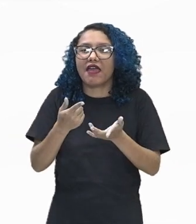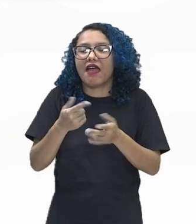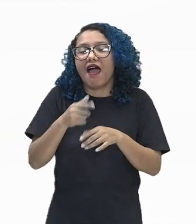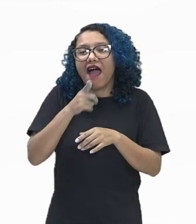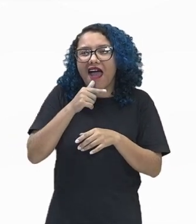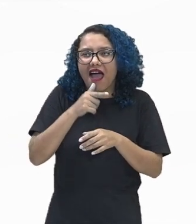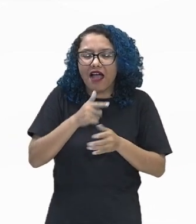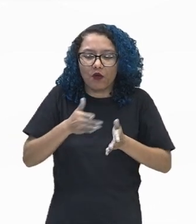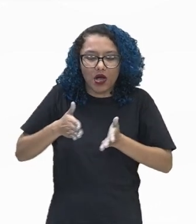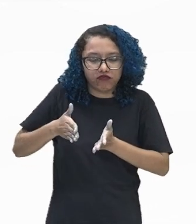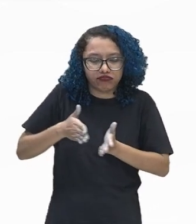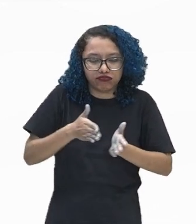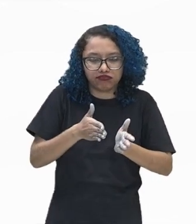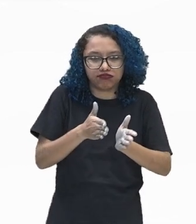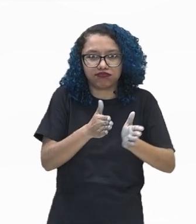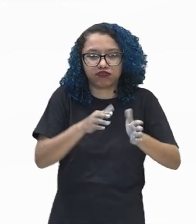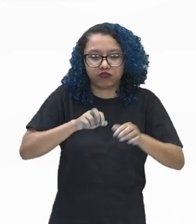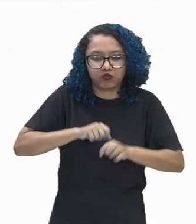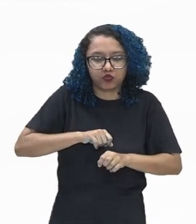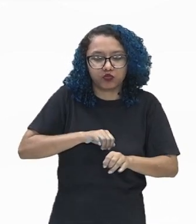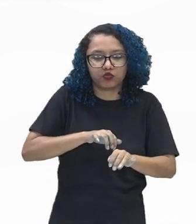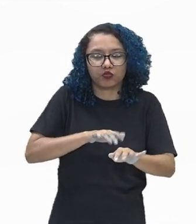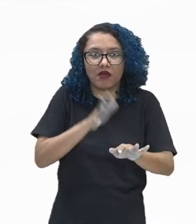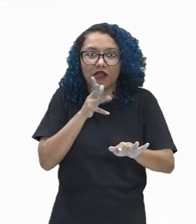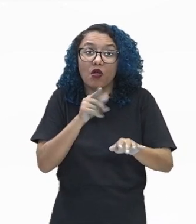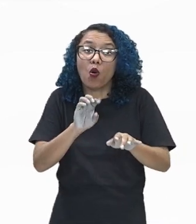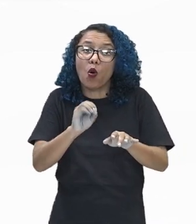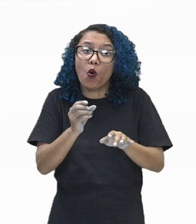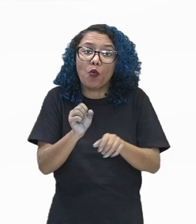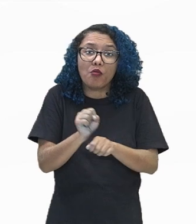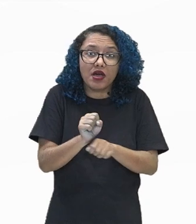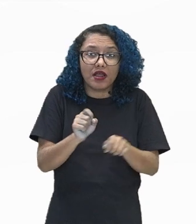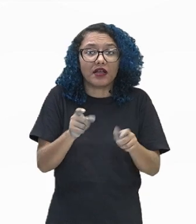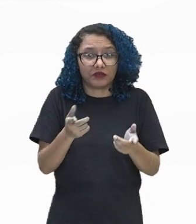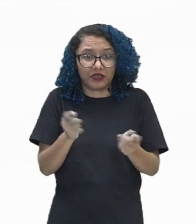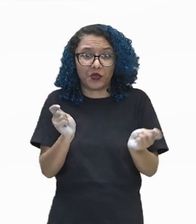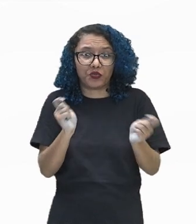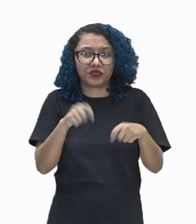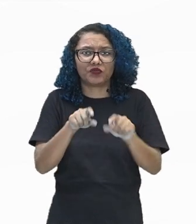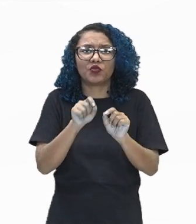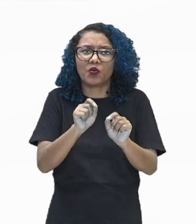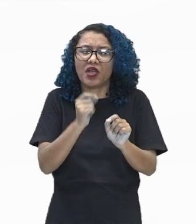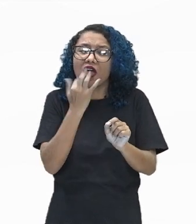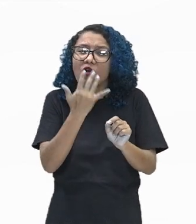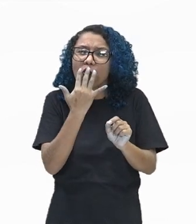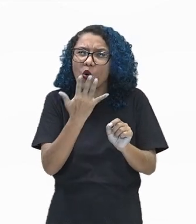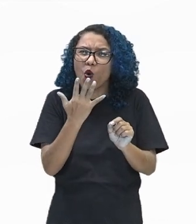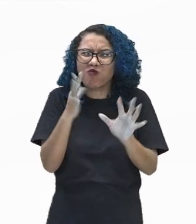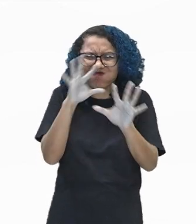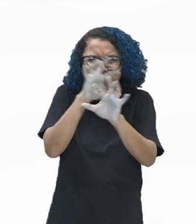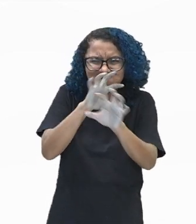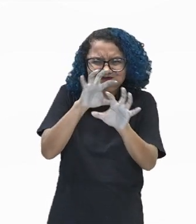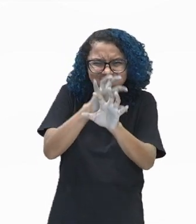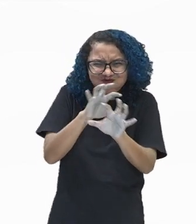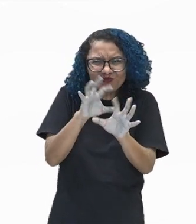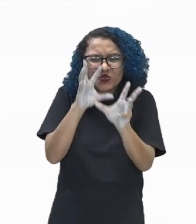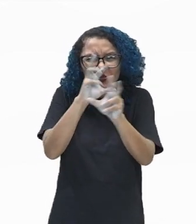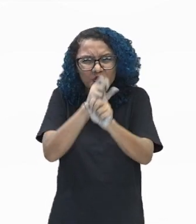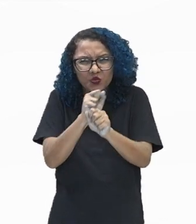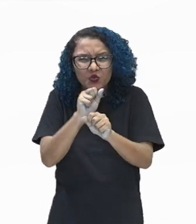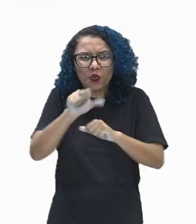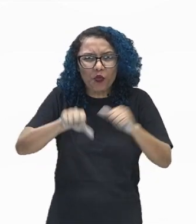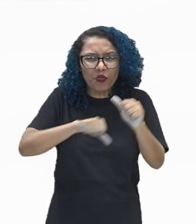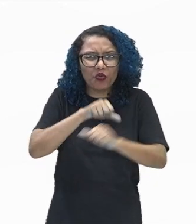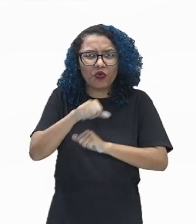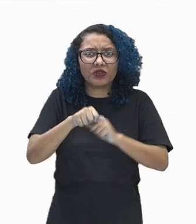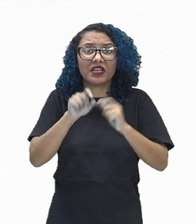Então, esses rios e lagos acabam adquirindo uma coloração turva, ficando com níveis baixíssimos